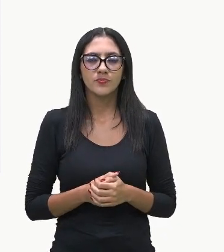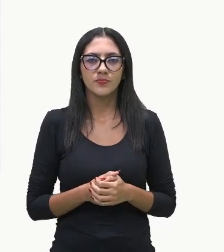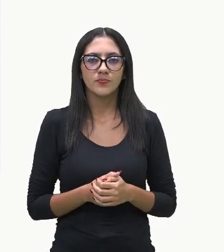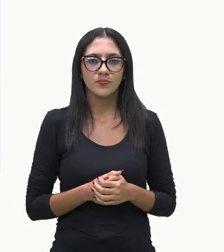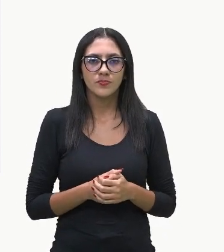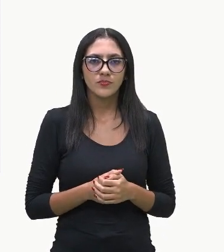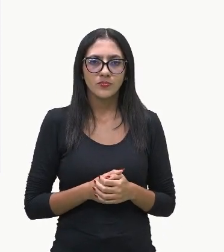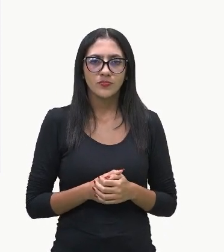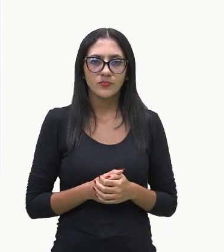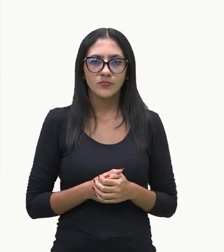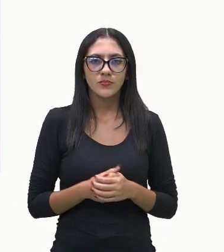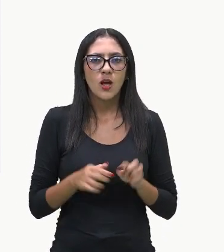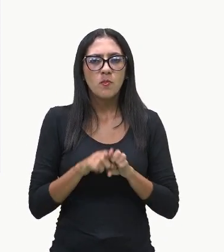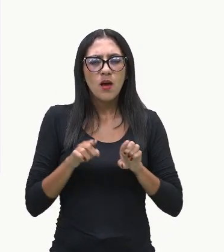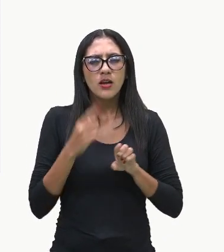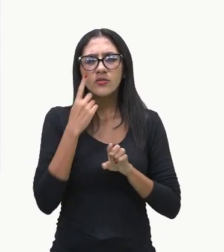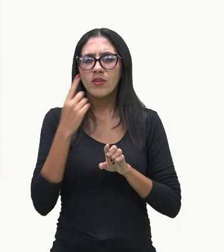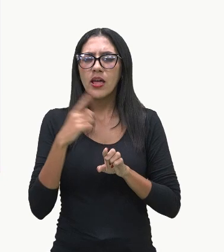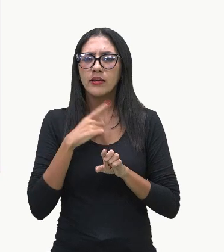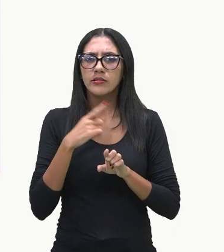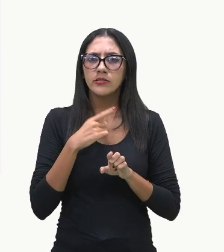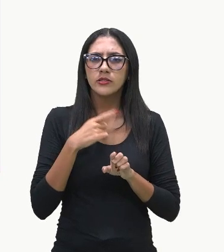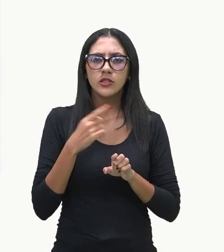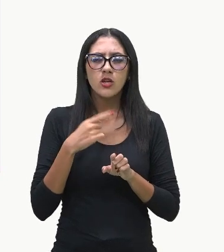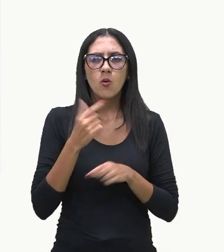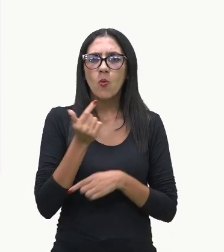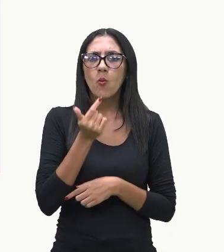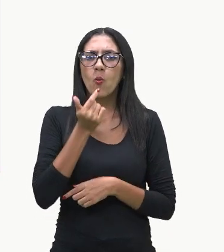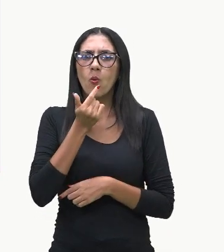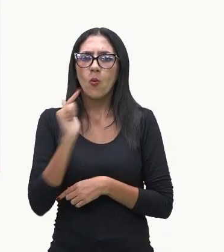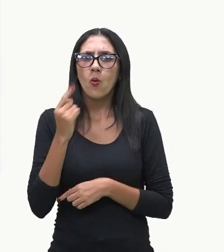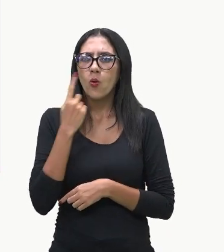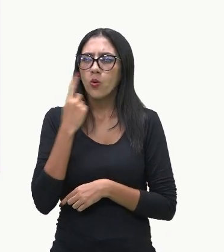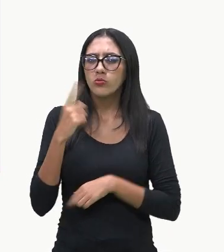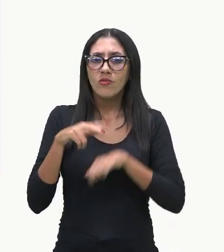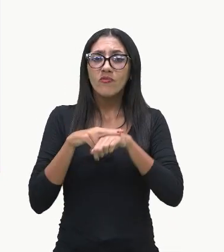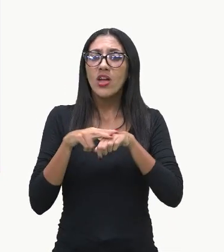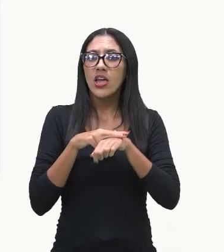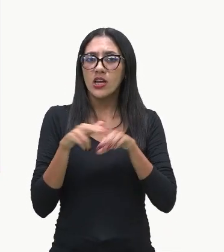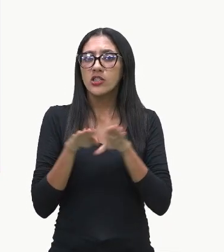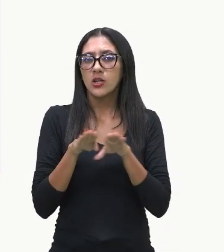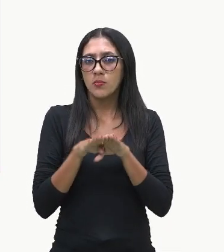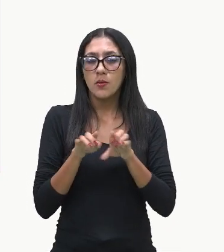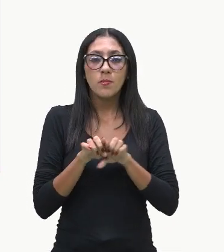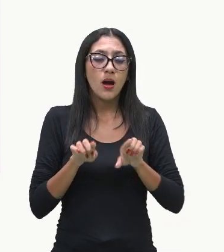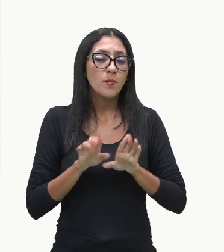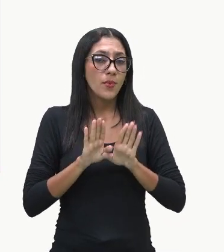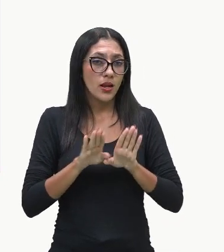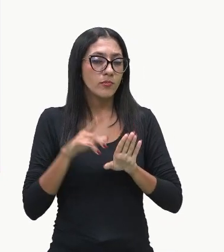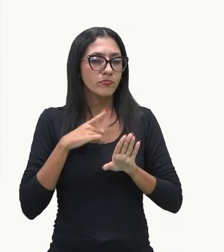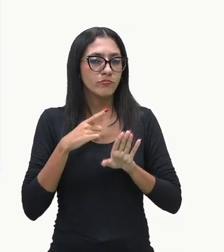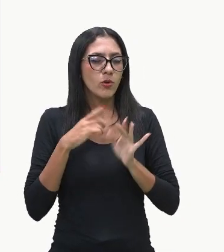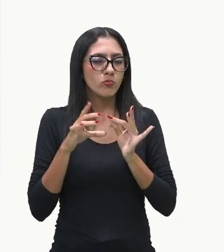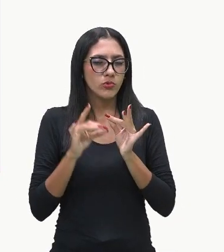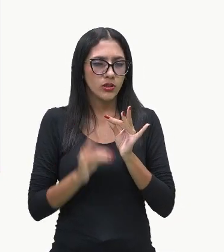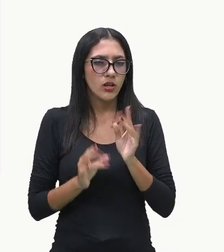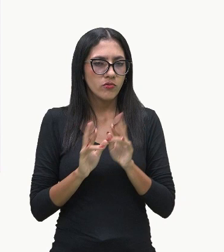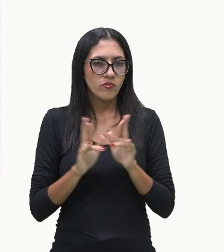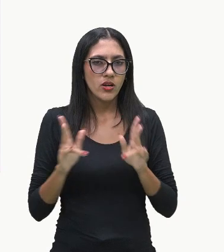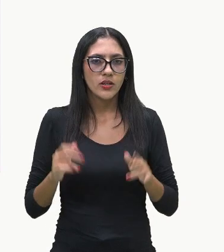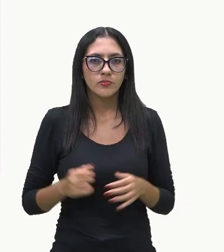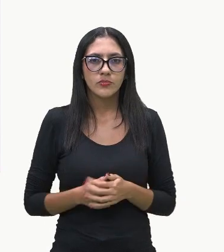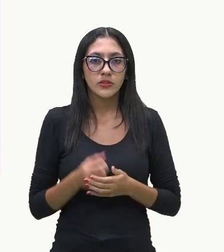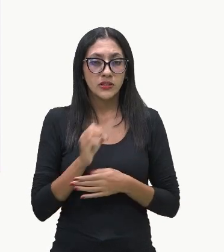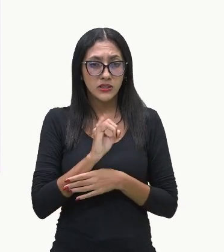oposto. Tem este aqui e tem este aqui. Tem um detalhe. Se você for traçar